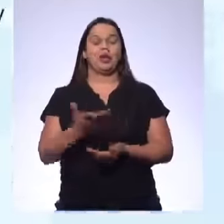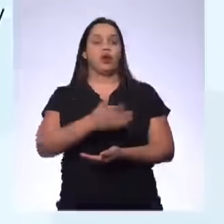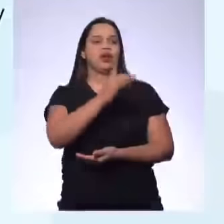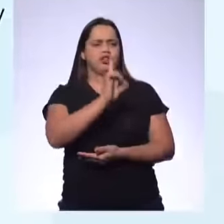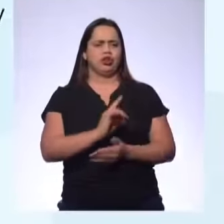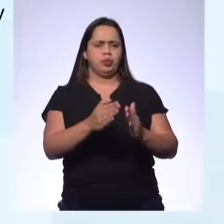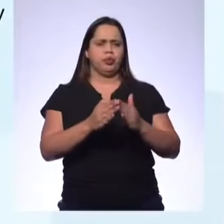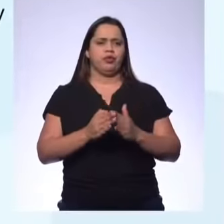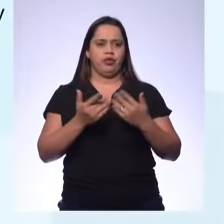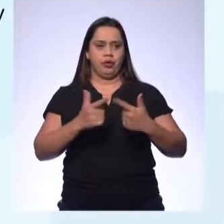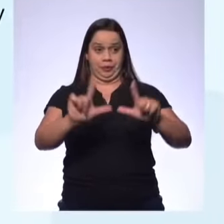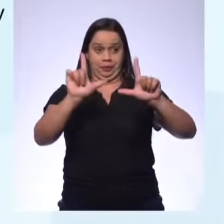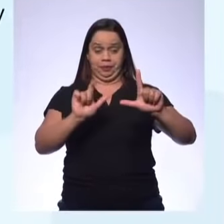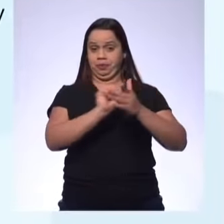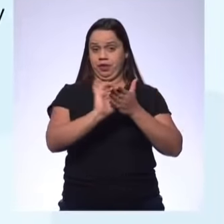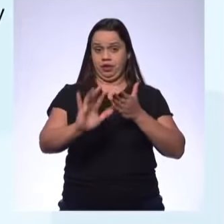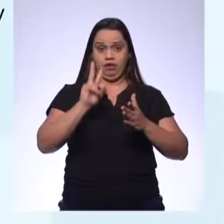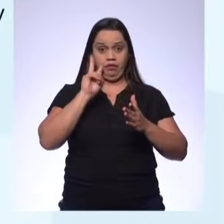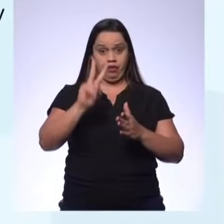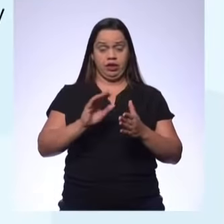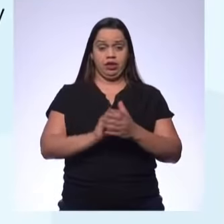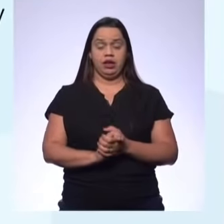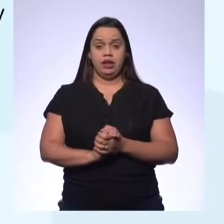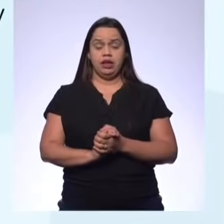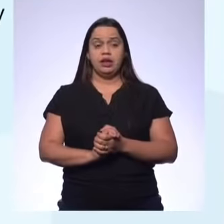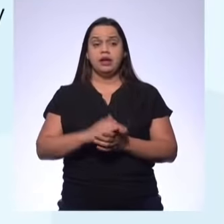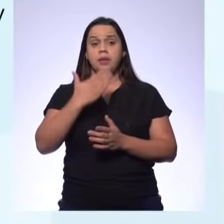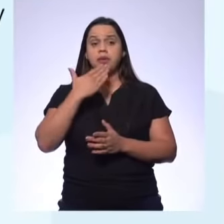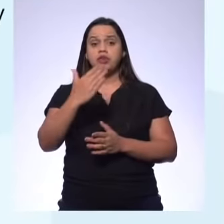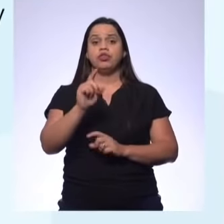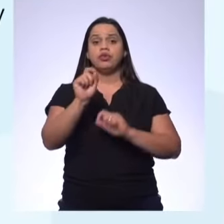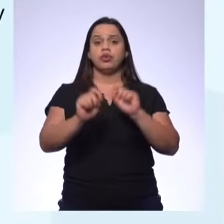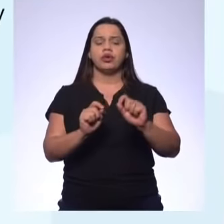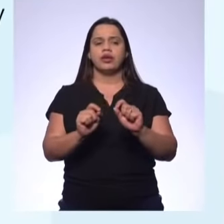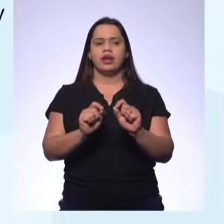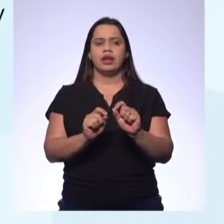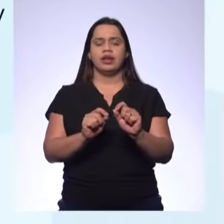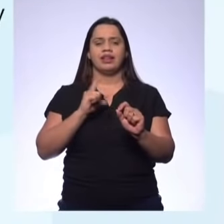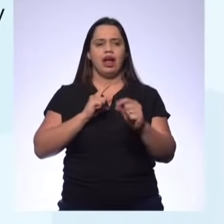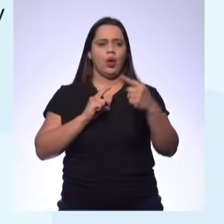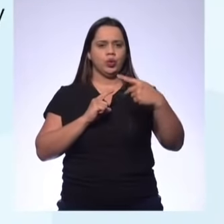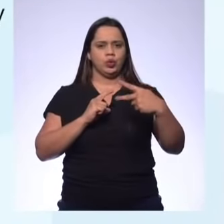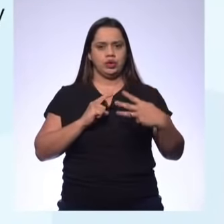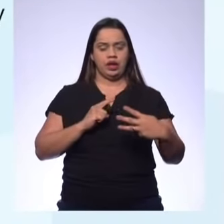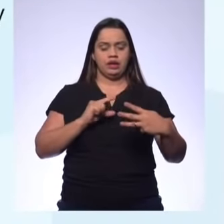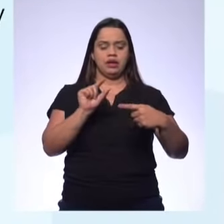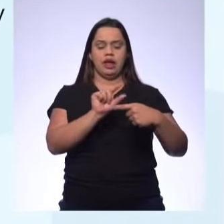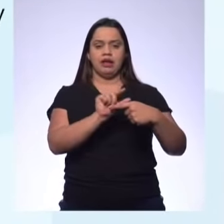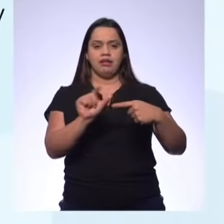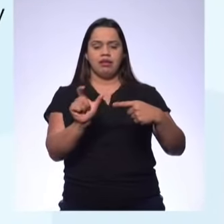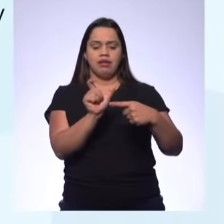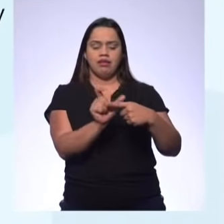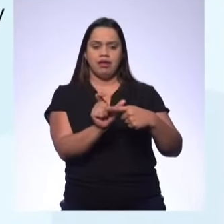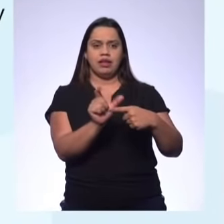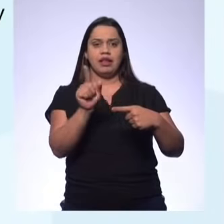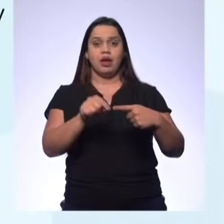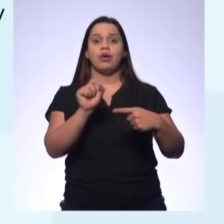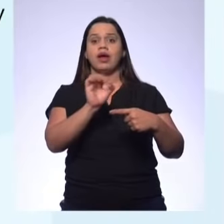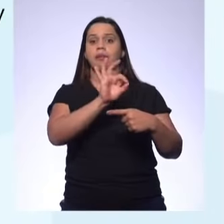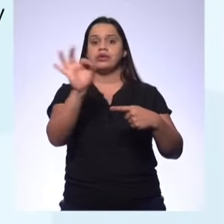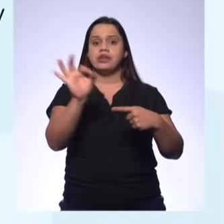do exercício. Vocês estão vendo que eles estão pedindo para você completar aquelas lacunas com a porcentagem que está lá no